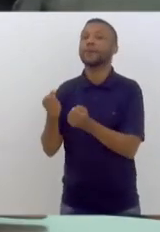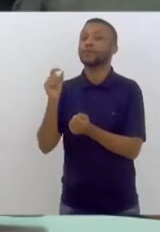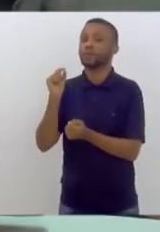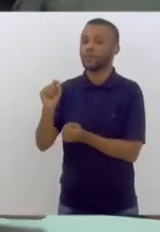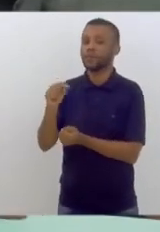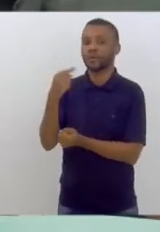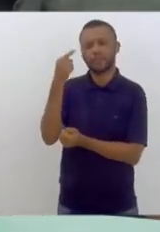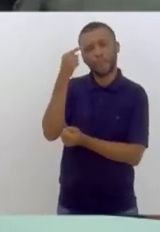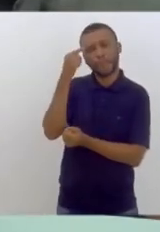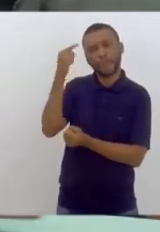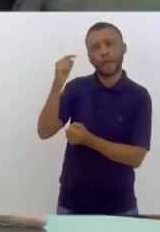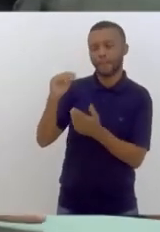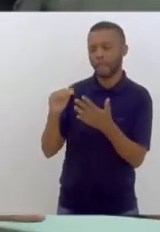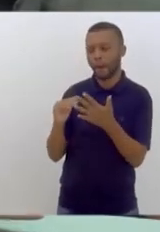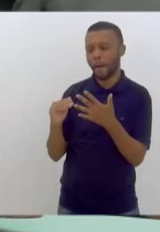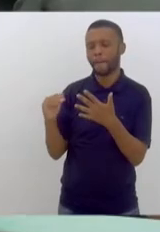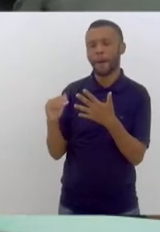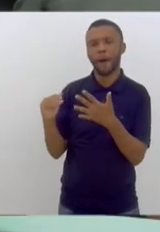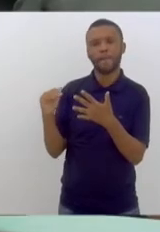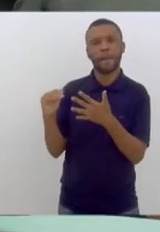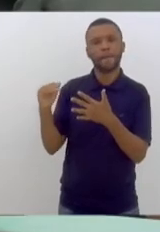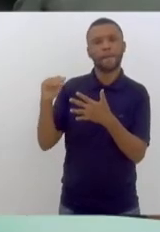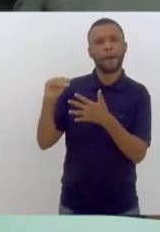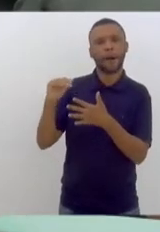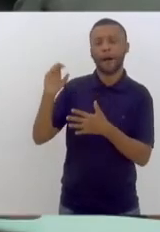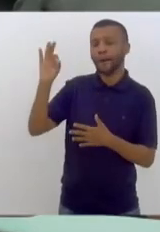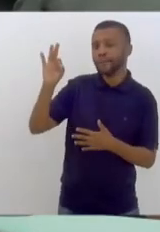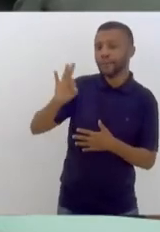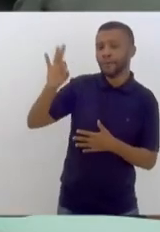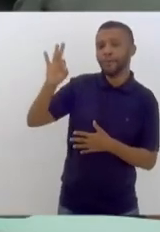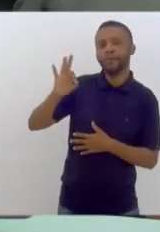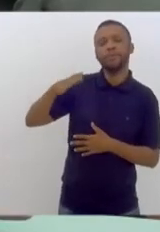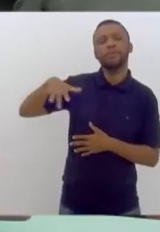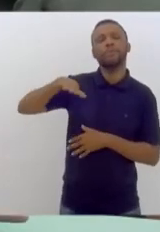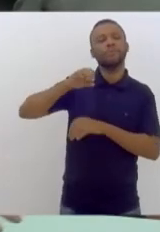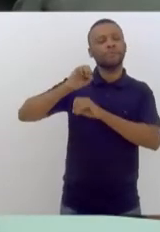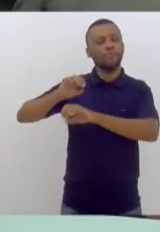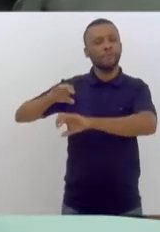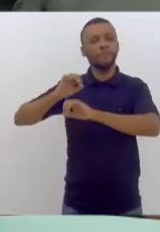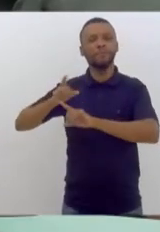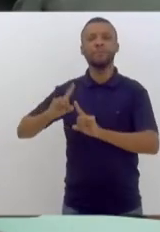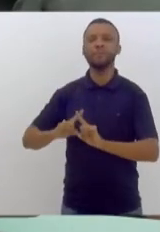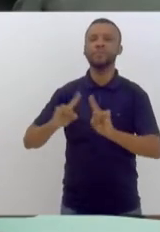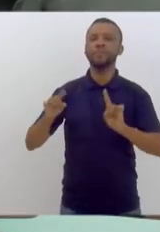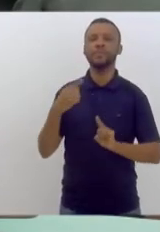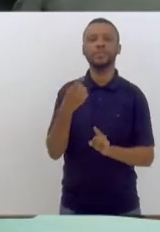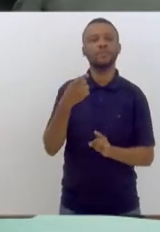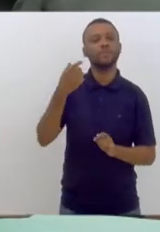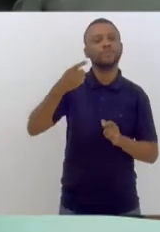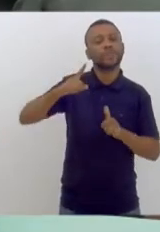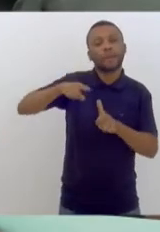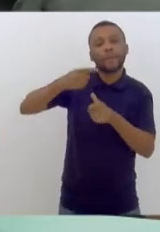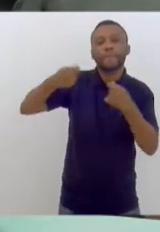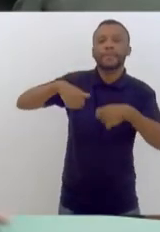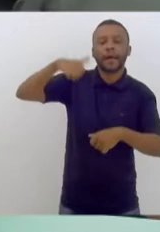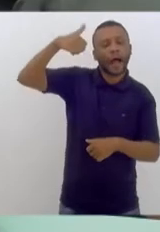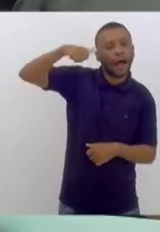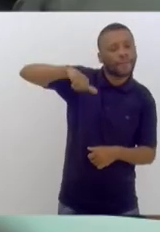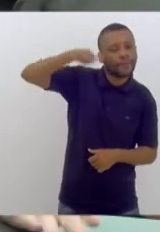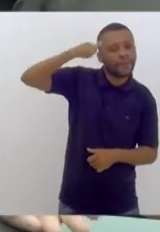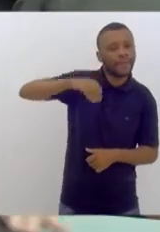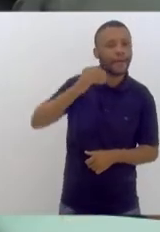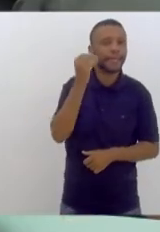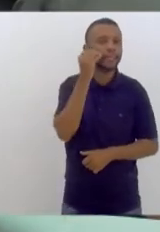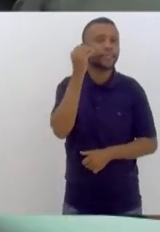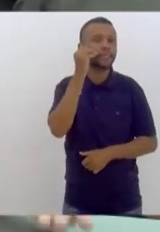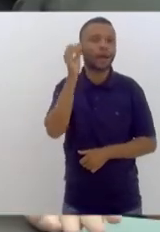pensar em escalonar e aumentar a participação no índice de educação, mas acho que a gente tem que testar primeiro. Os estados têm